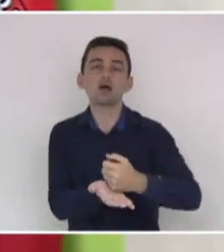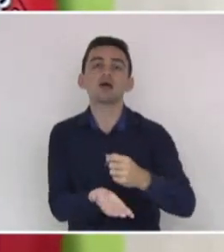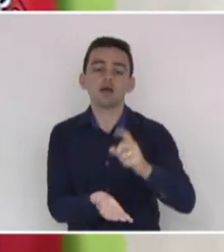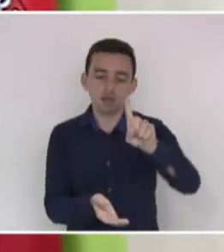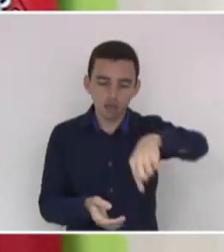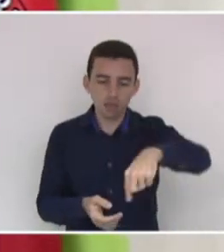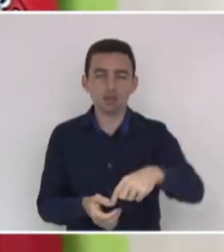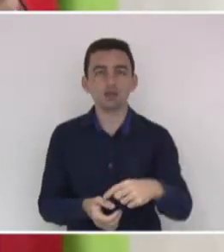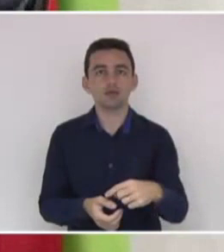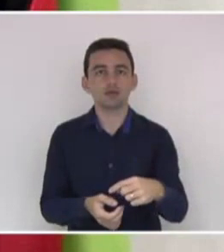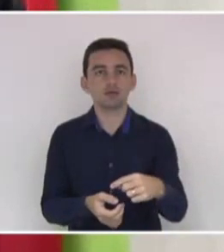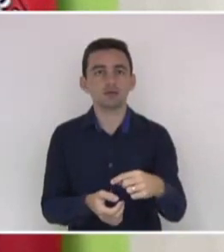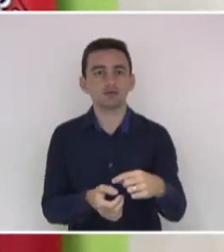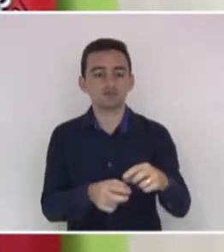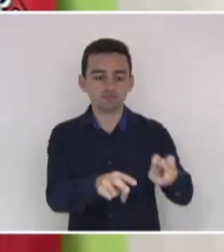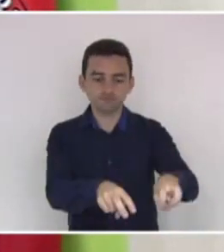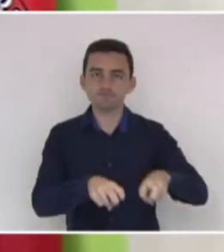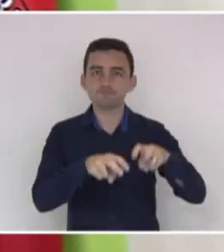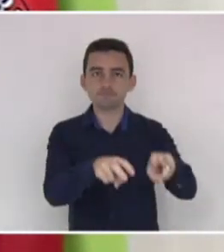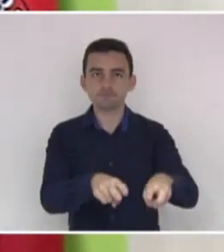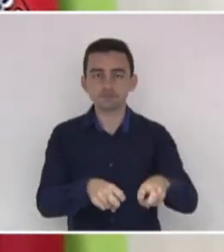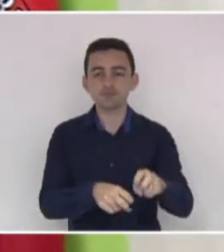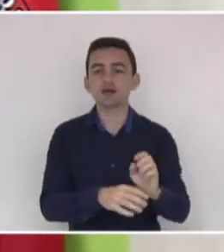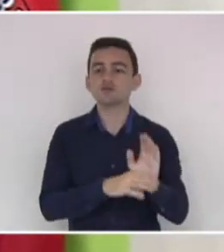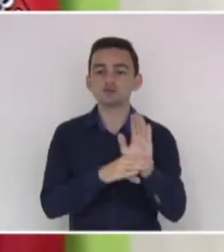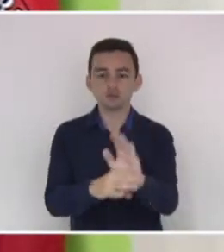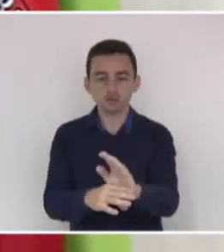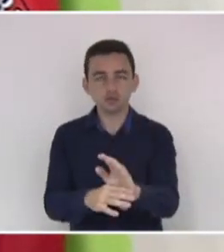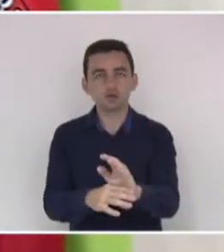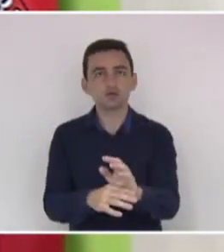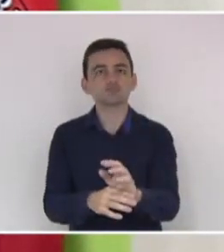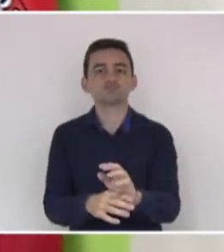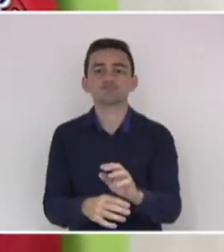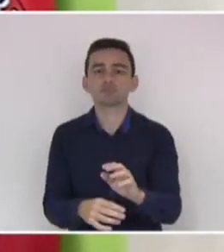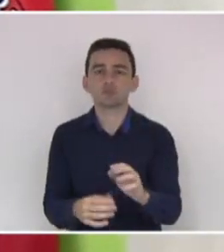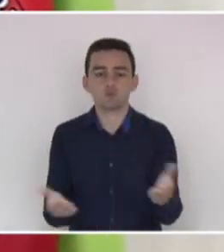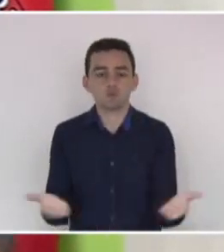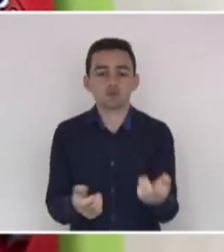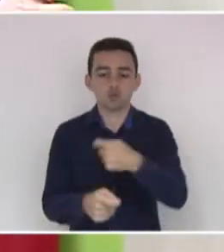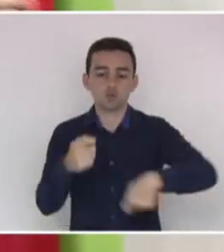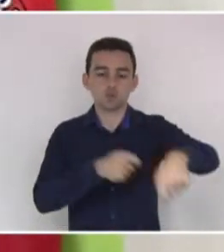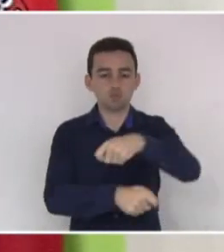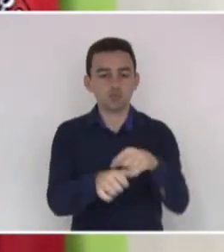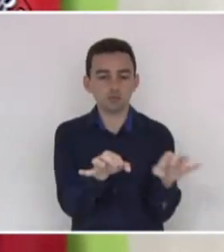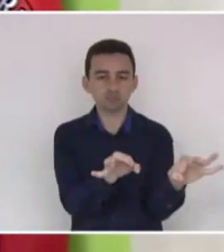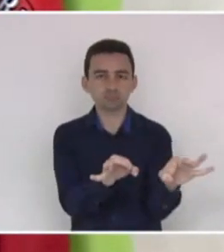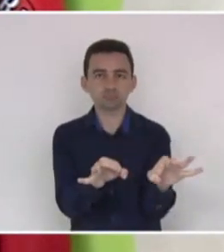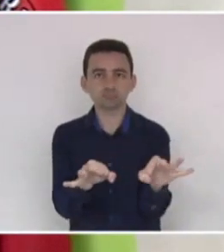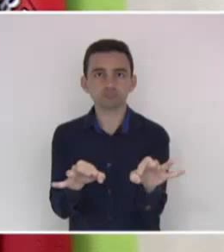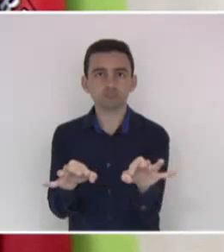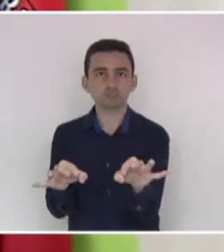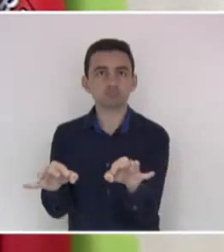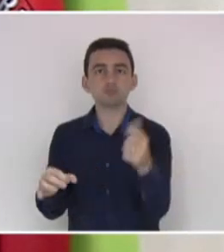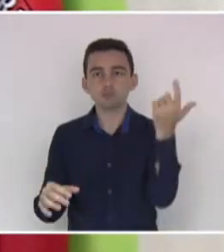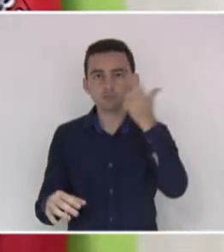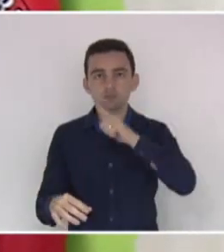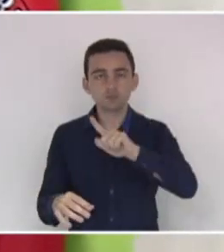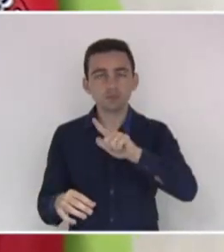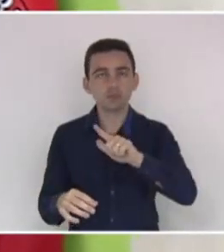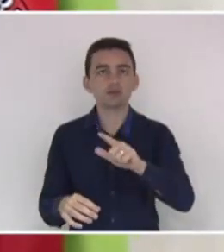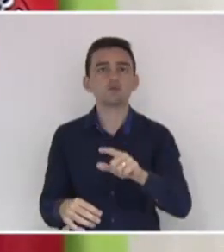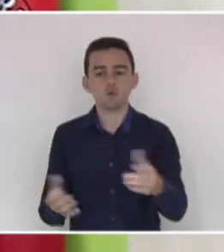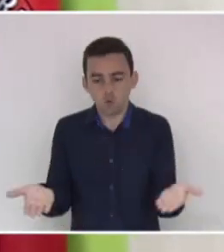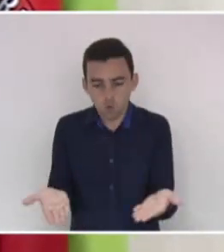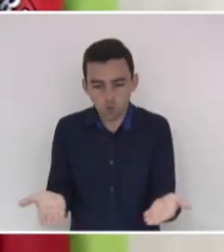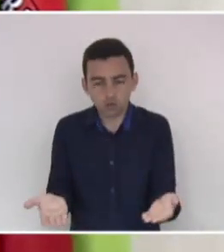ao Plano Real, que estabilizou a economia e que hoje ainda desfrutamos de uma moeda